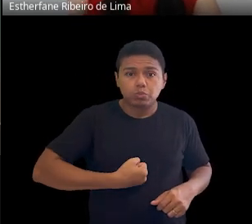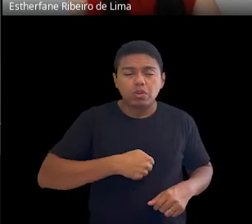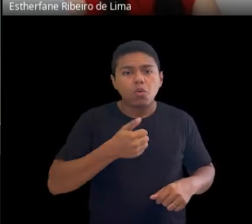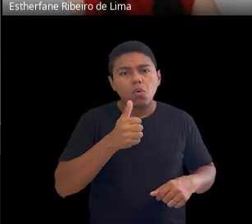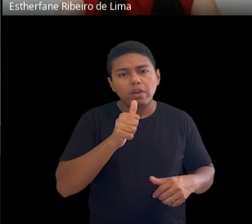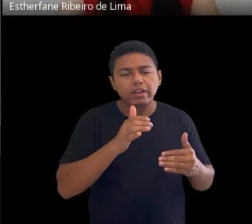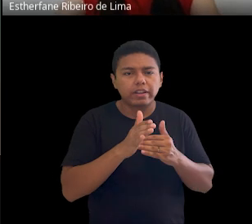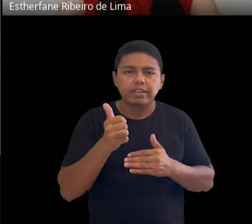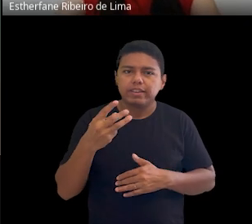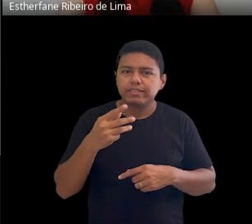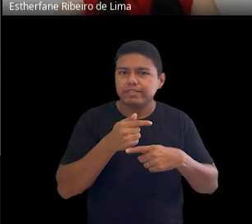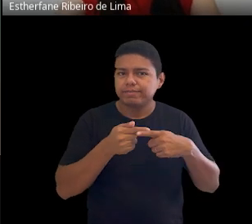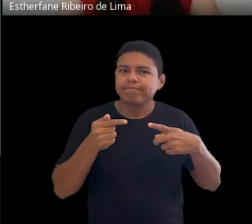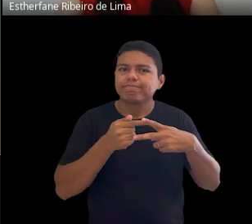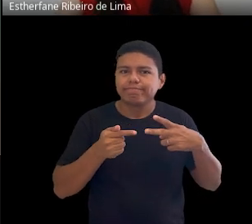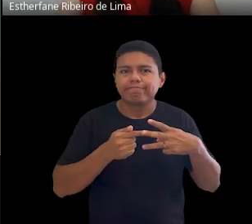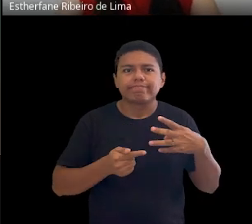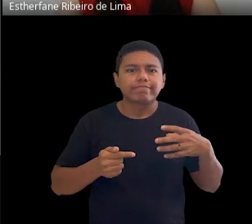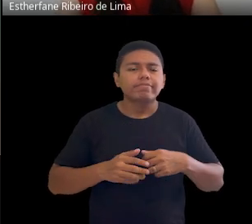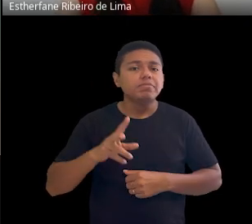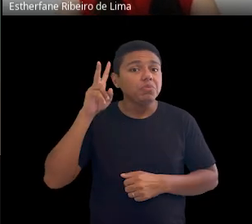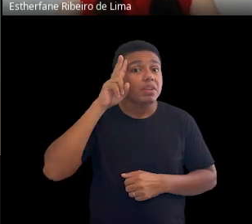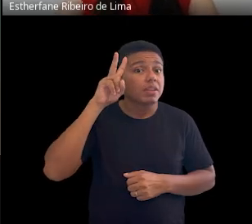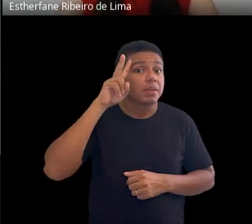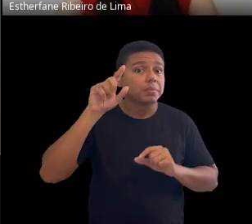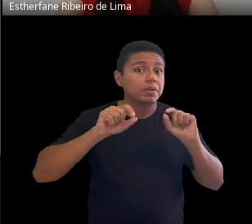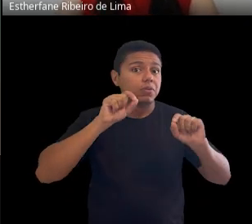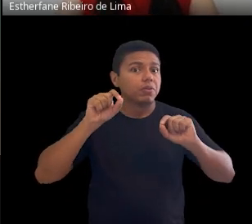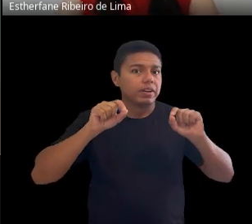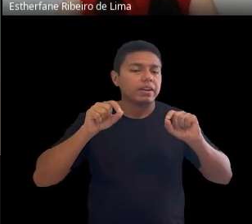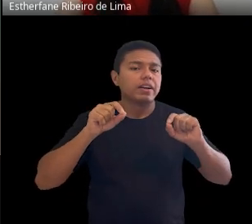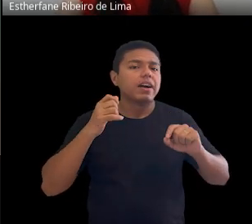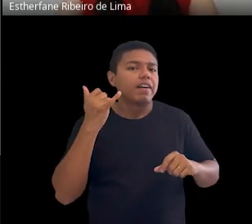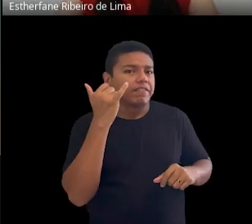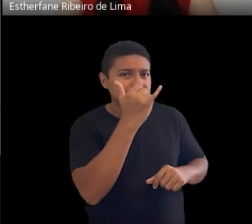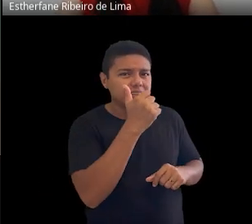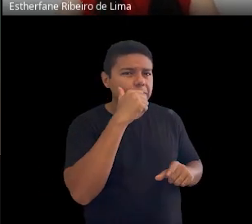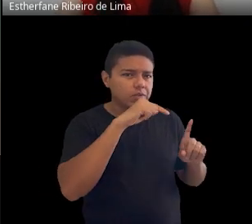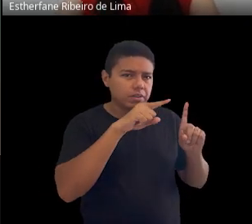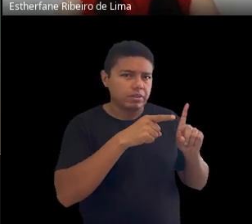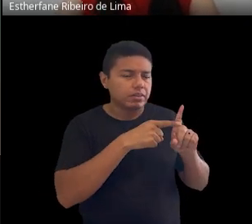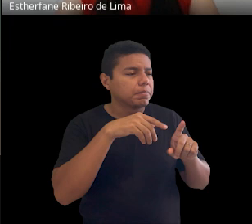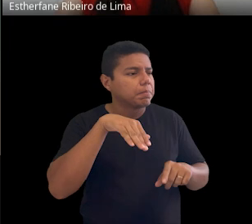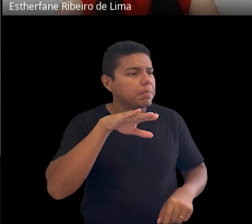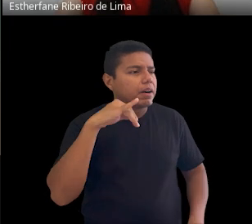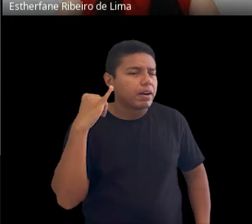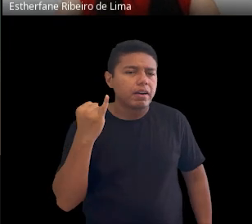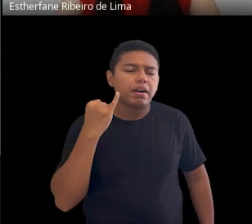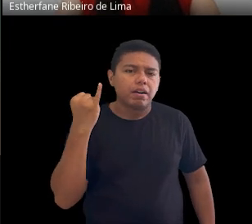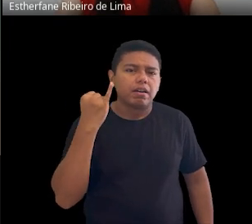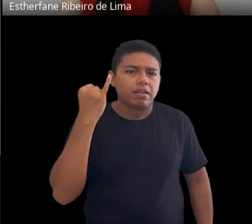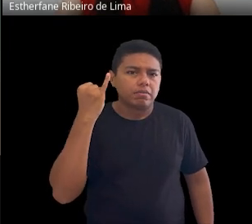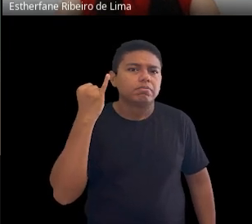13 semanas. Lembrar que essencialmente importante comunicar à gestante que, mais importante